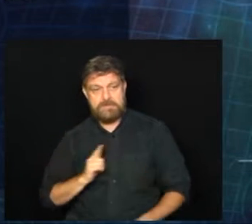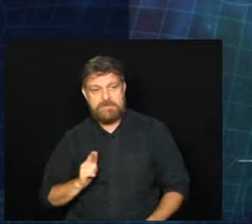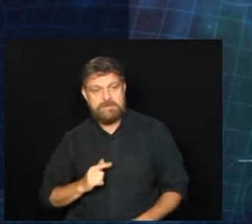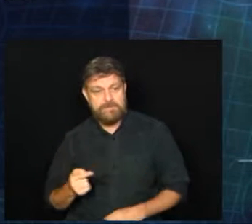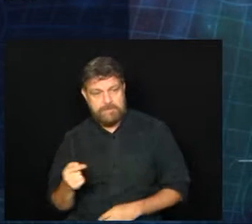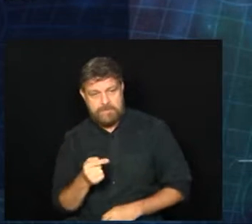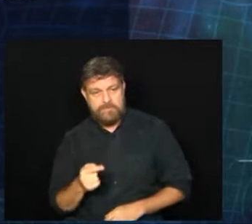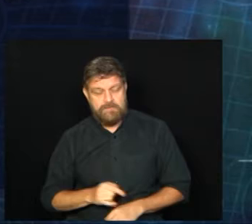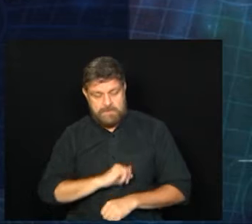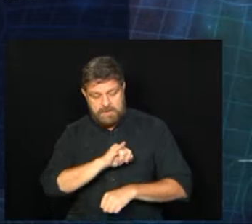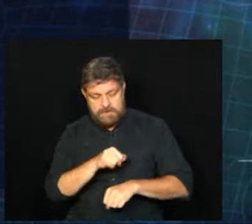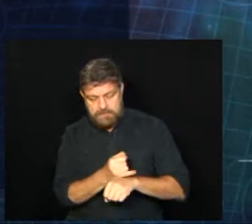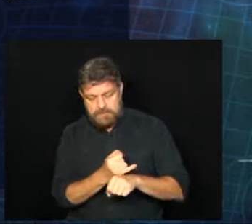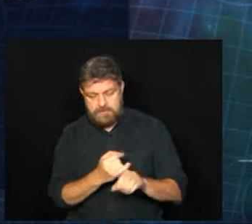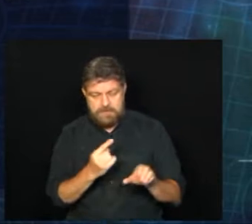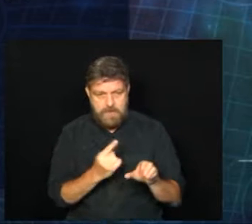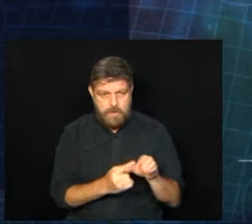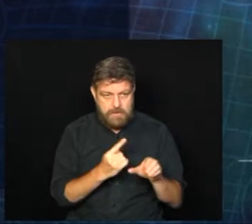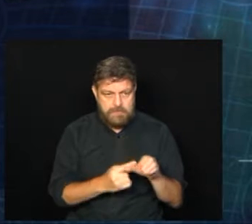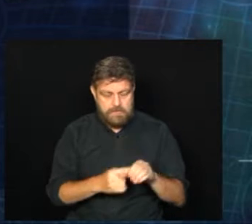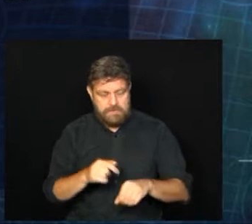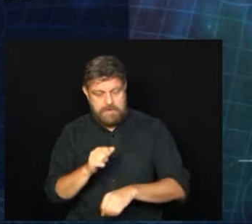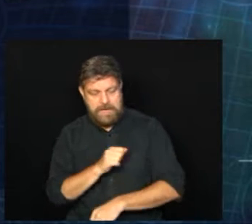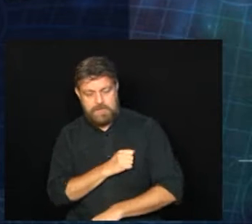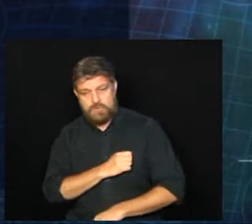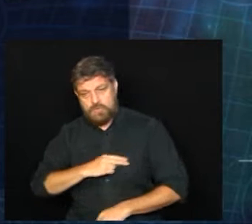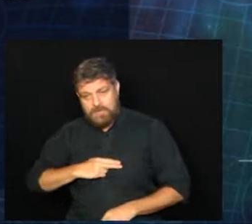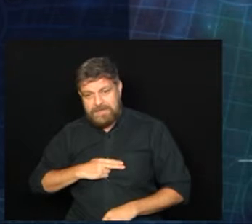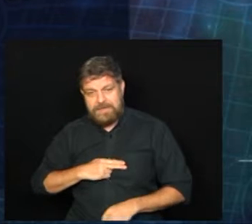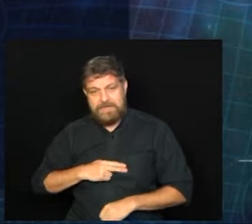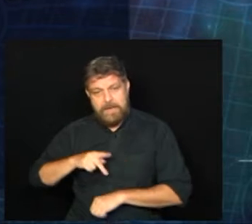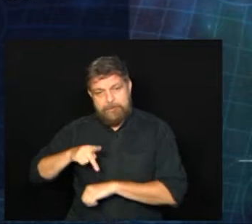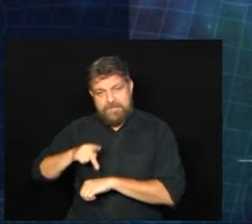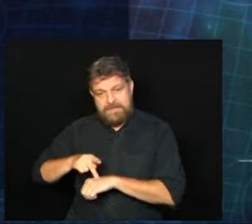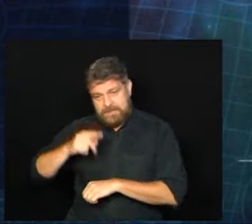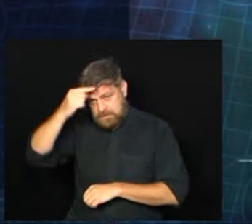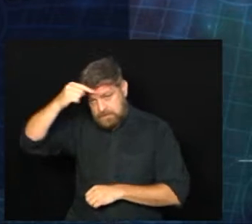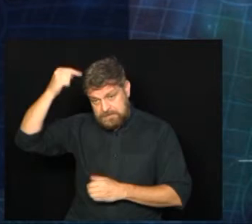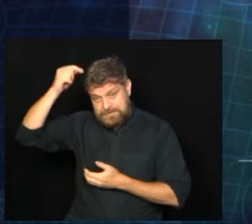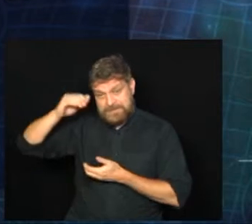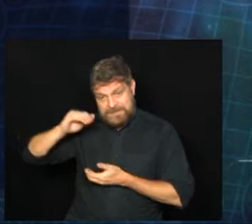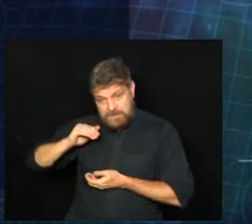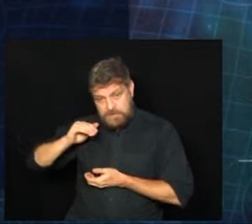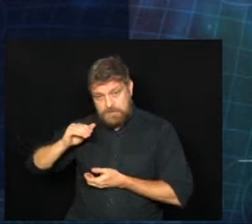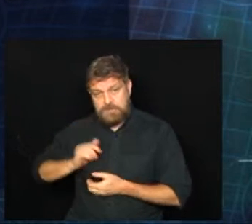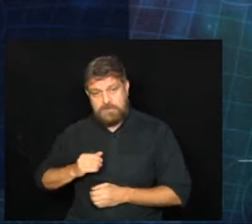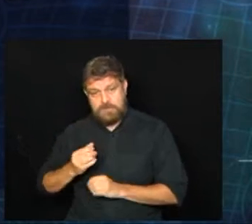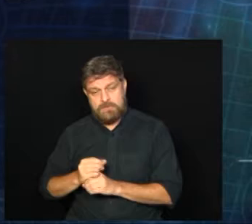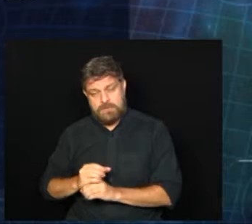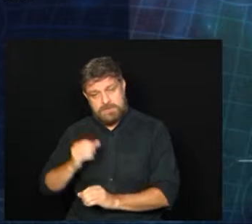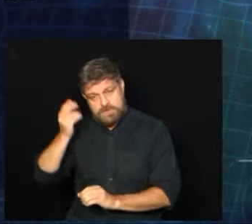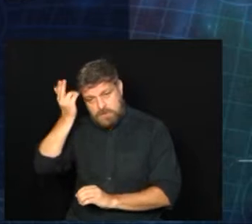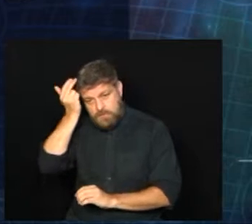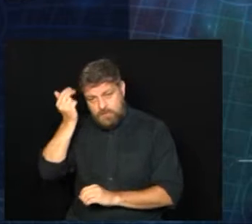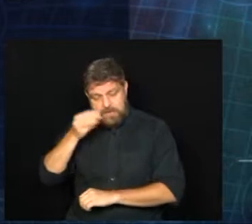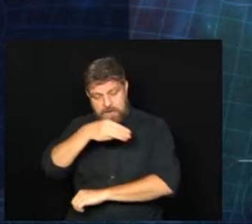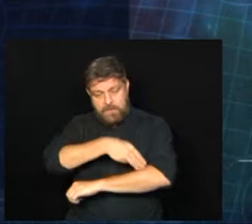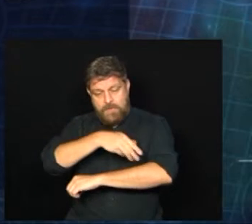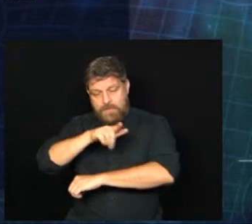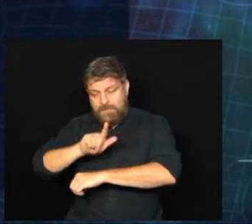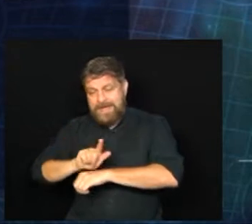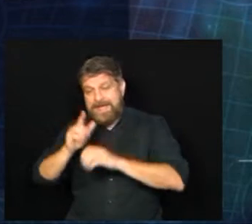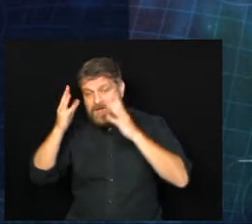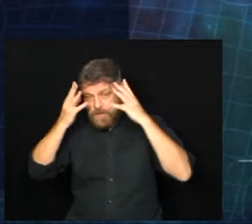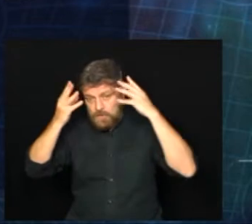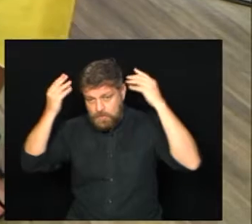doença. Jaguariúna, Cosmópolis, Arthur Nogueira, Pedreira, Santo Antônio de Posse, Engenheiro Coelho, Morungaba e